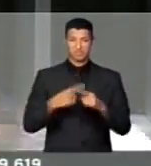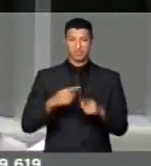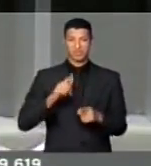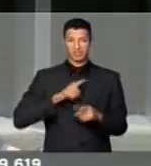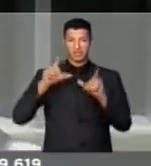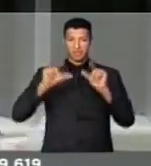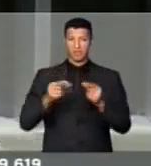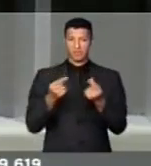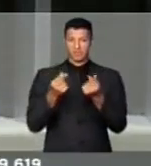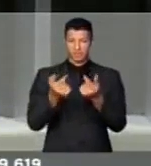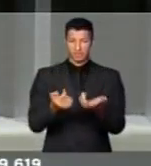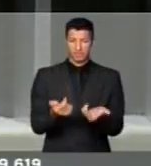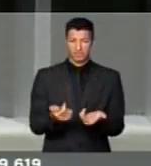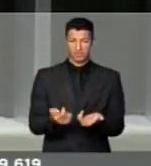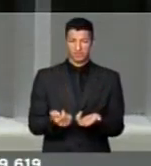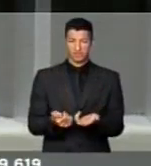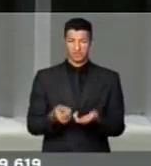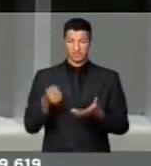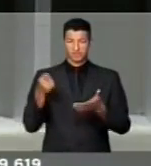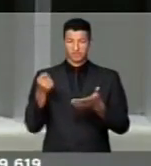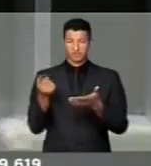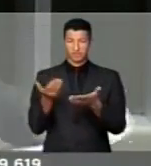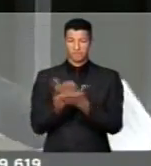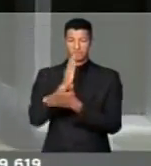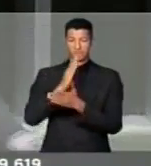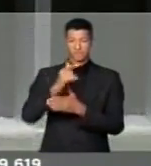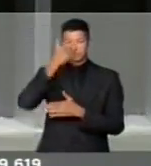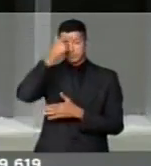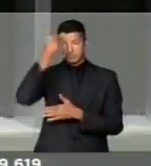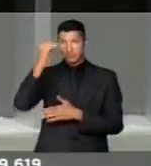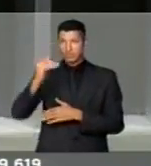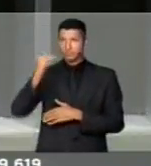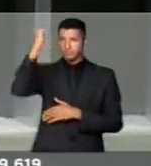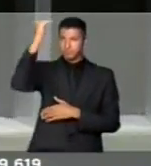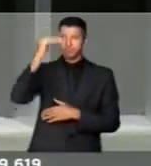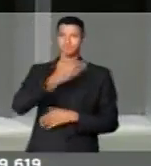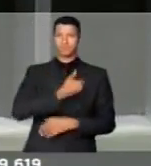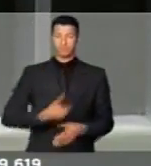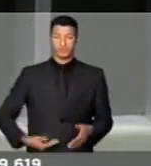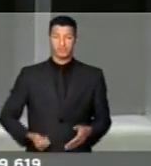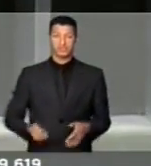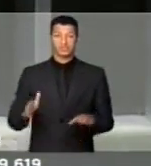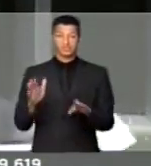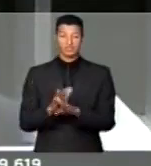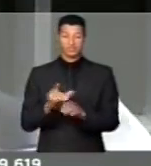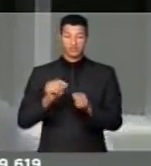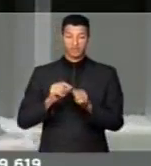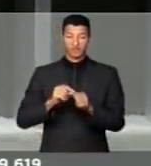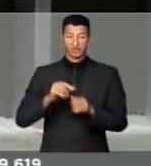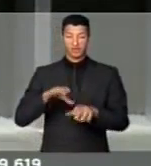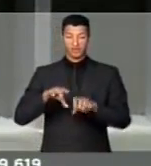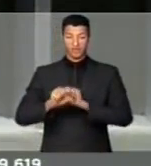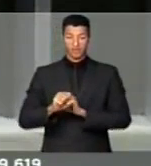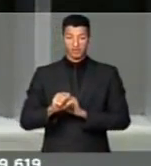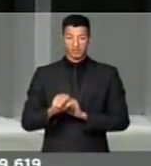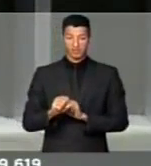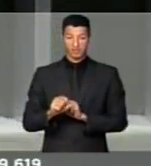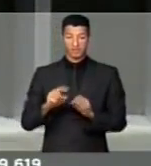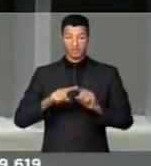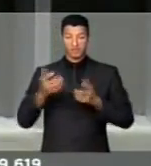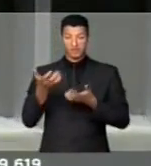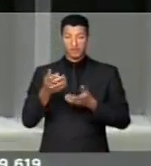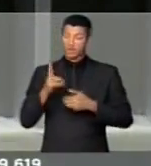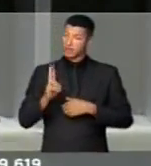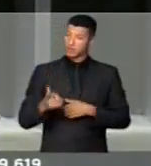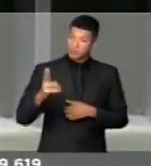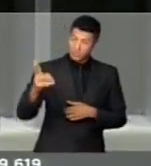tem poucos rendimentos, passar para uma universidade pública. Chega lá, faz a sua graduação, mas ele